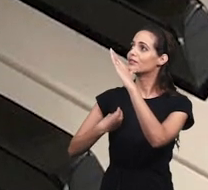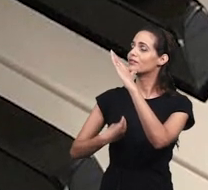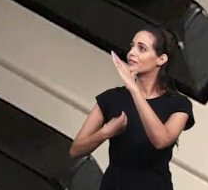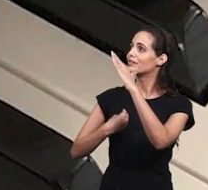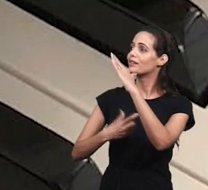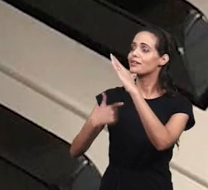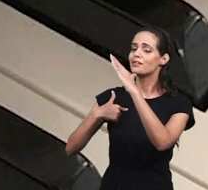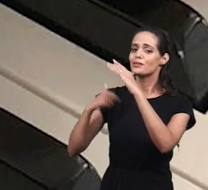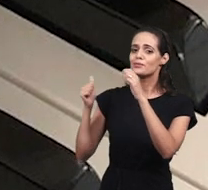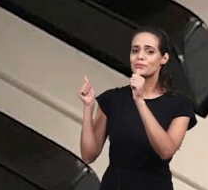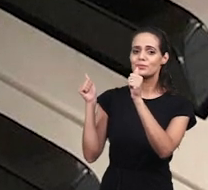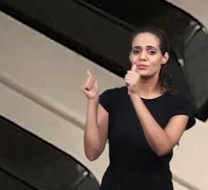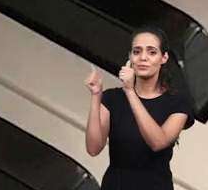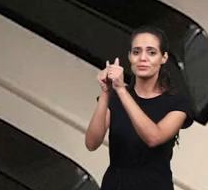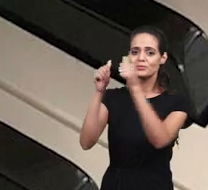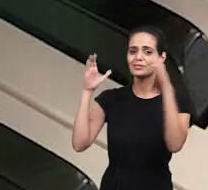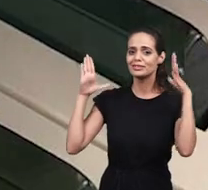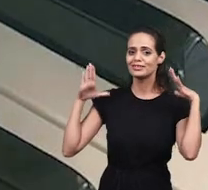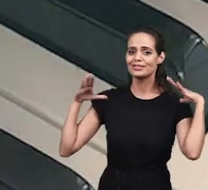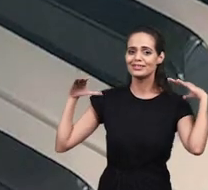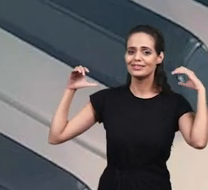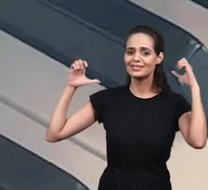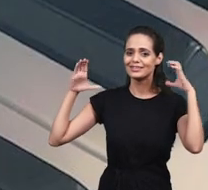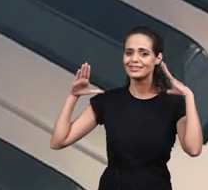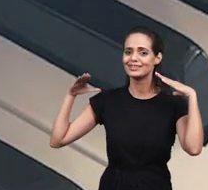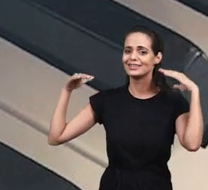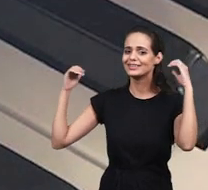Sempre com os anjos vou